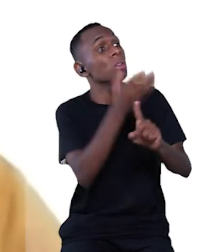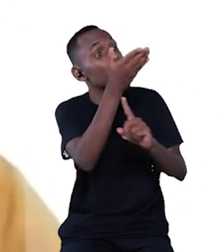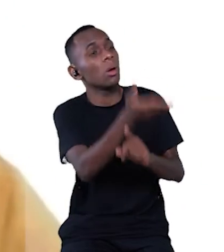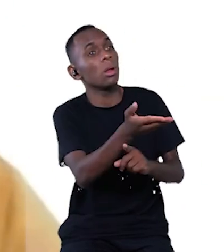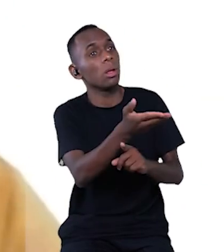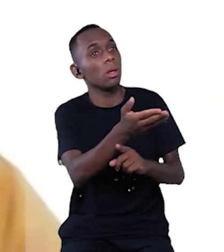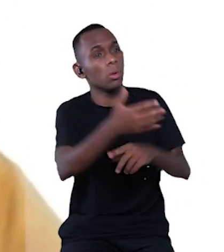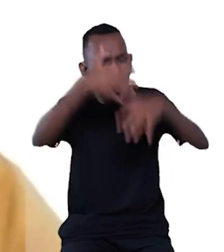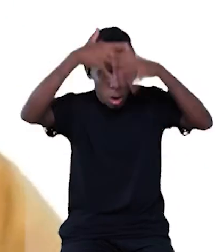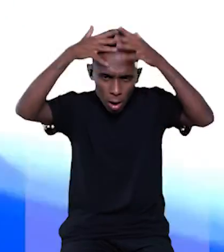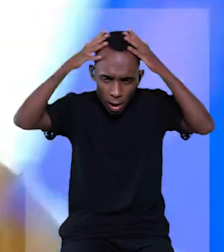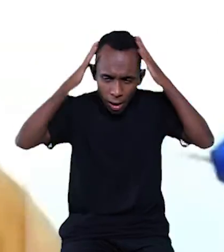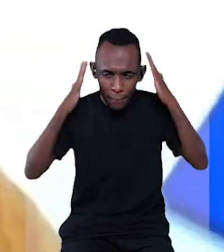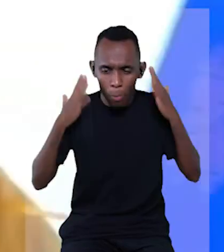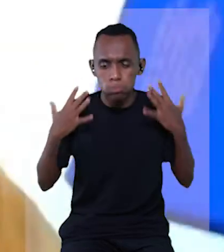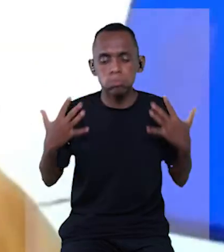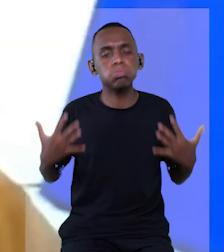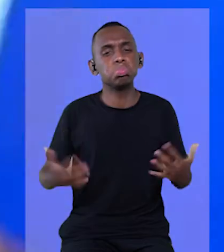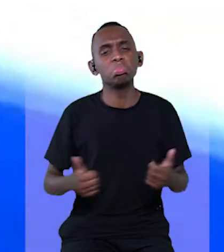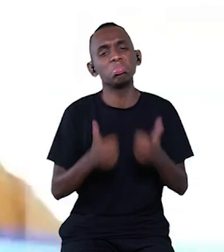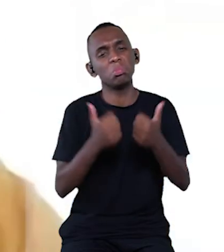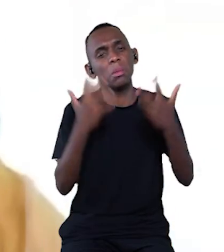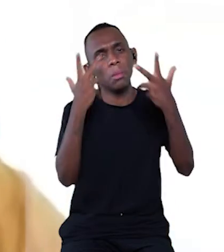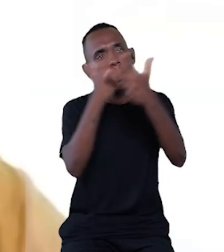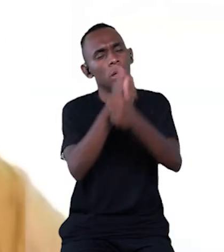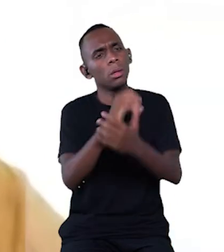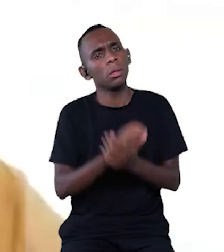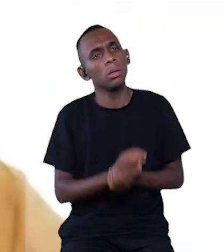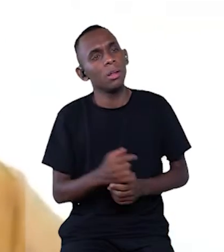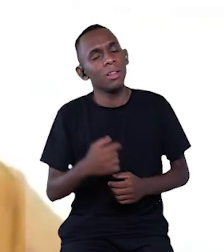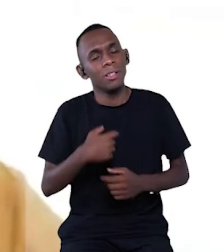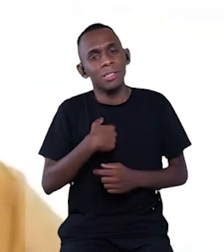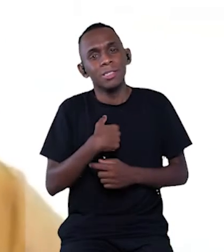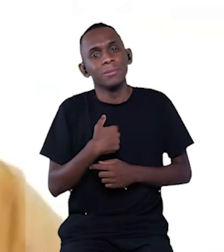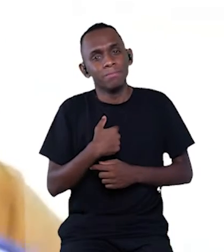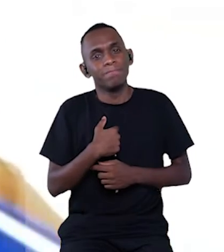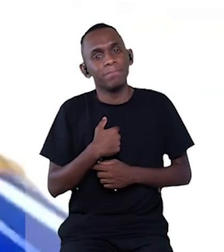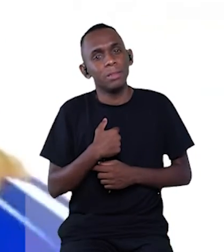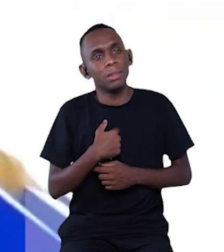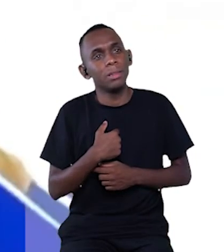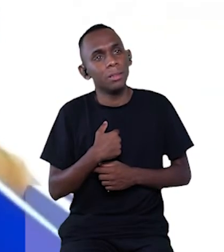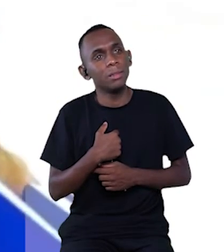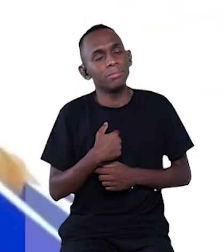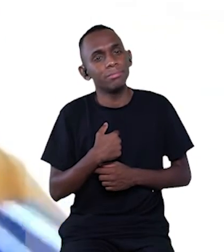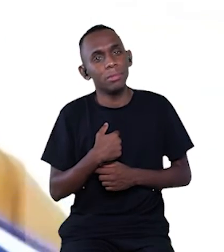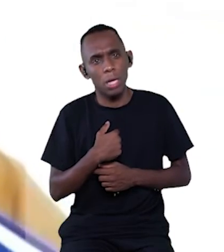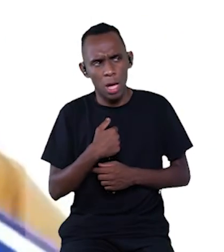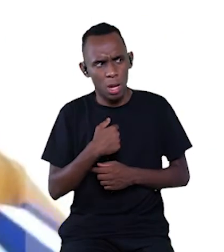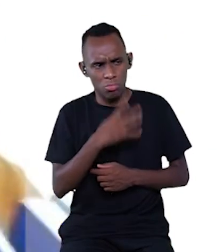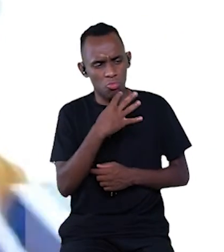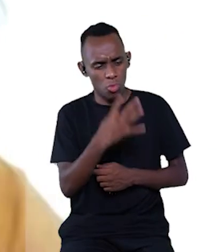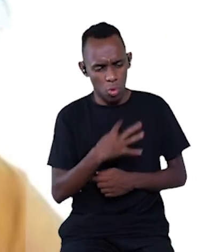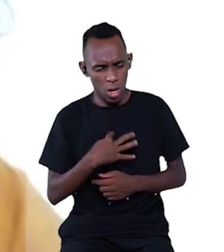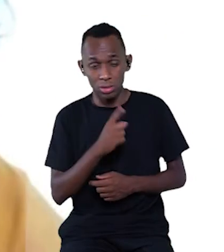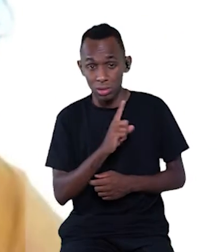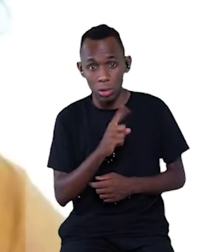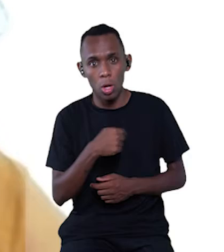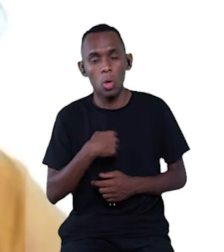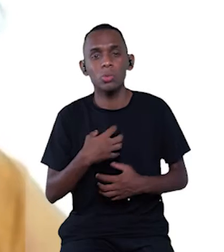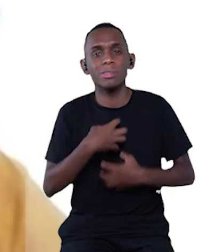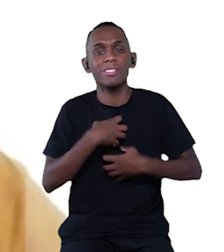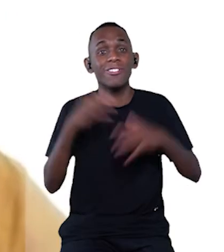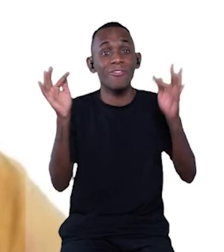encontro com ela, com o cabelo grande, todo cheio e tal. E aquilo me deu muito. Assim, ela não me conhece, ela não tem a menor ideia quem sou eu,